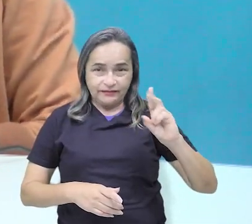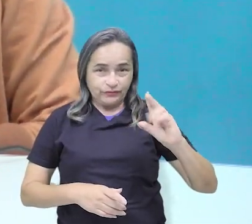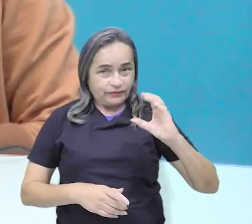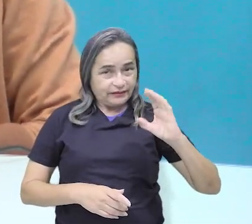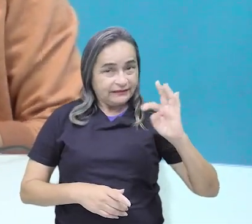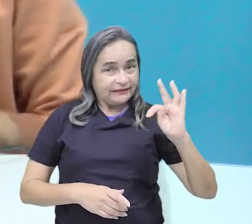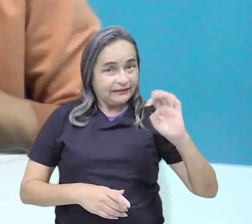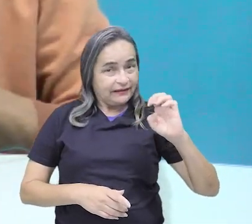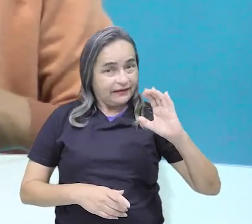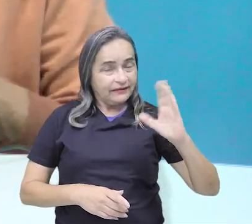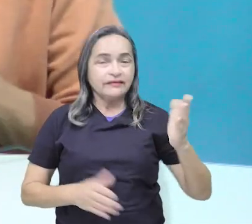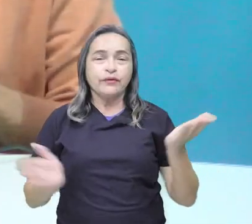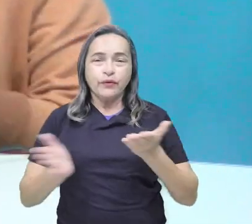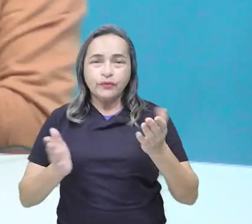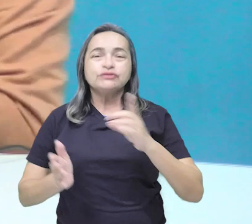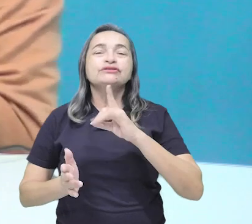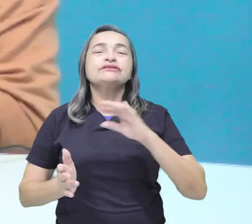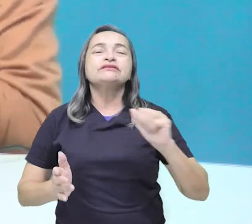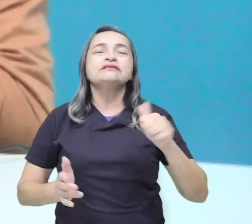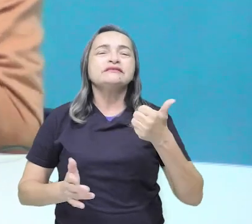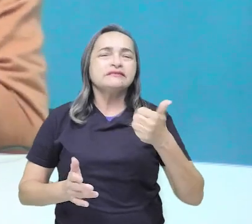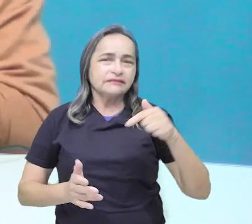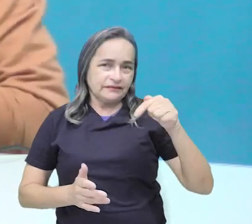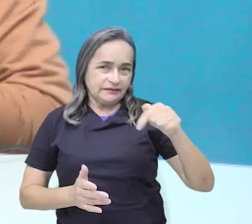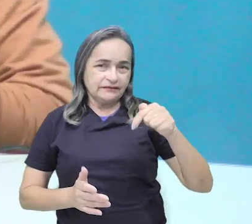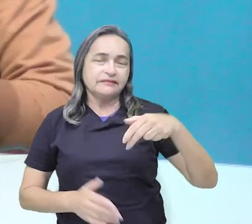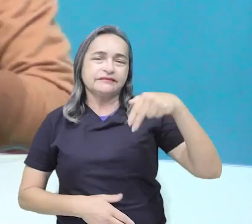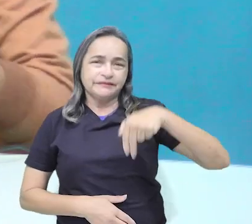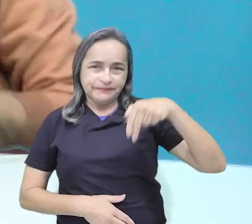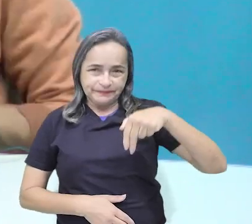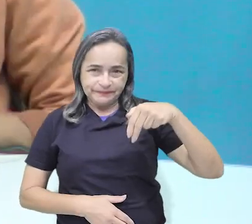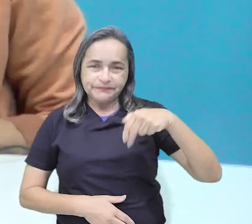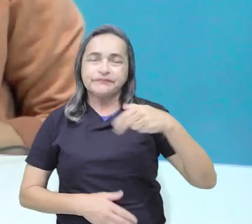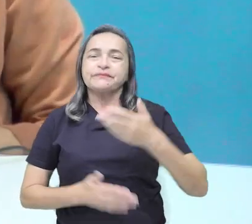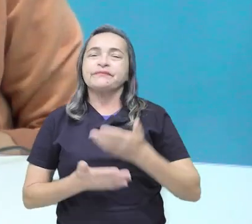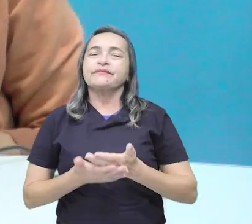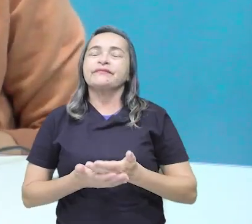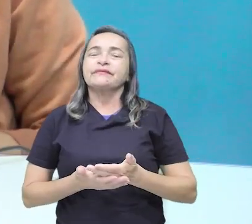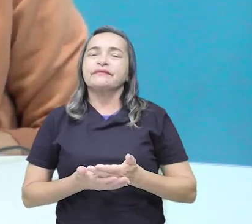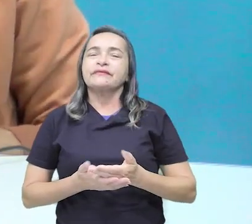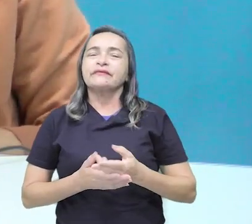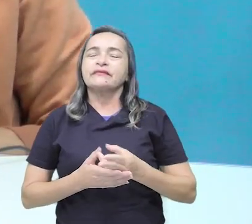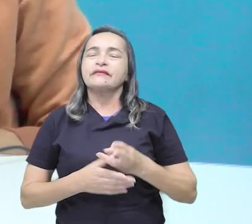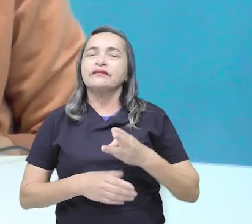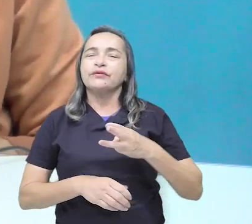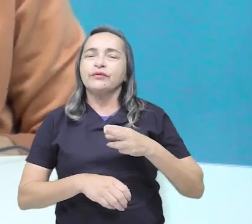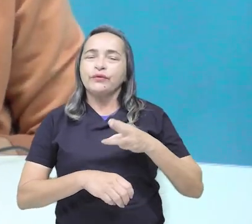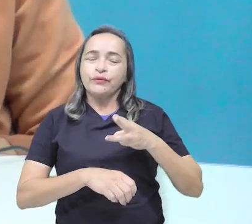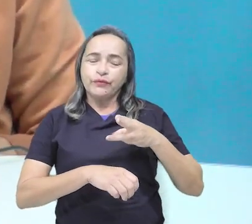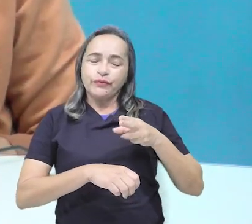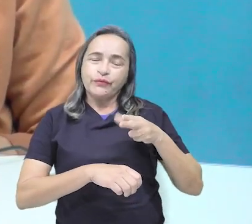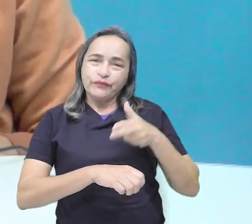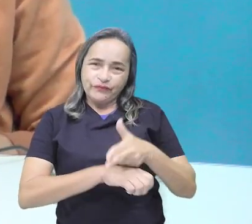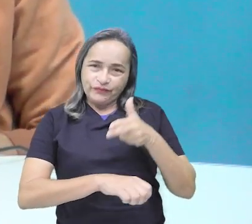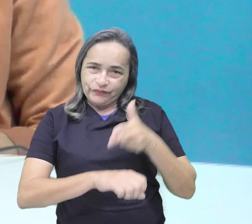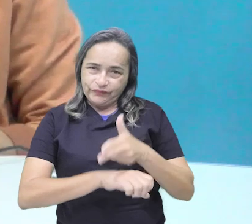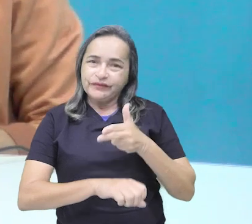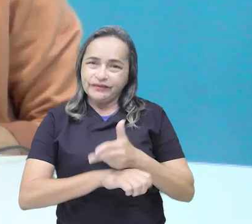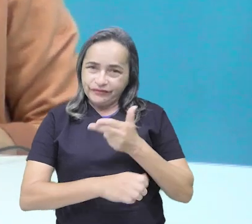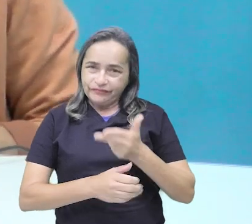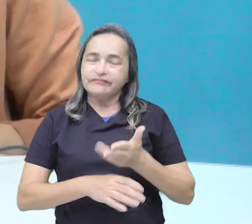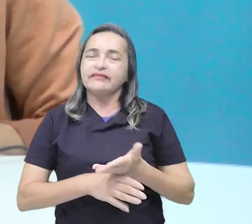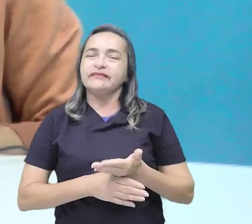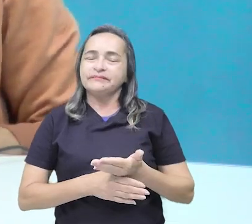de novembro, pelo menos hoje é a data em que este vídeo está sendo estreado.